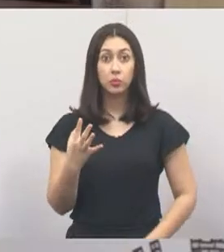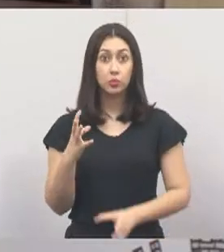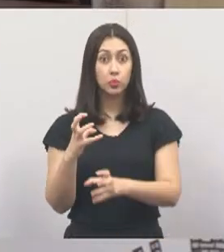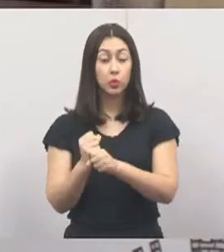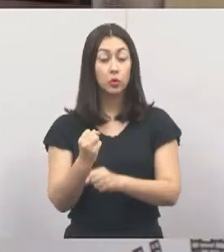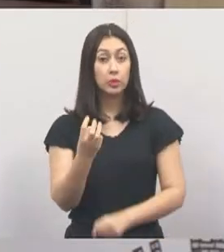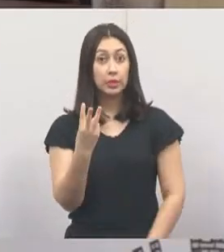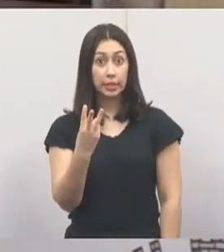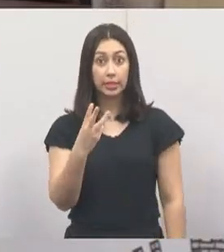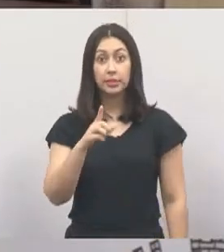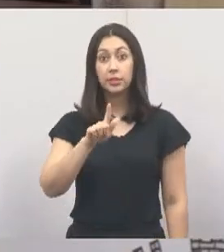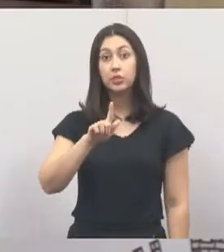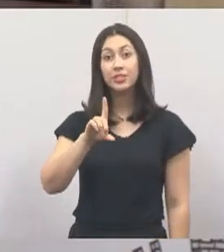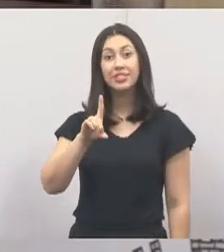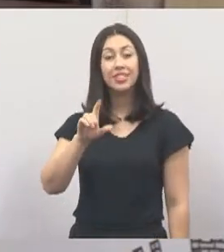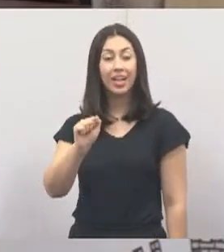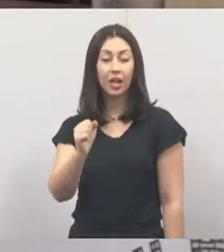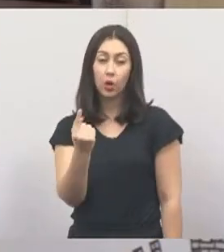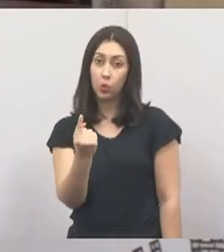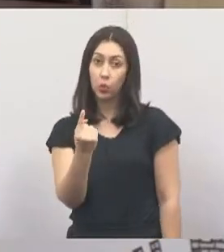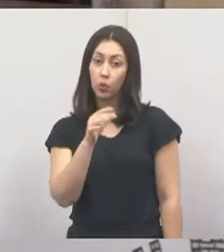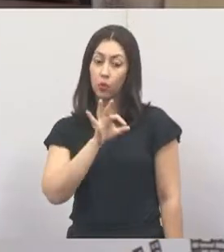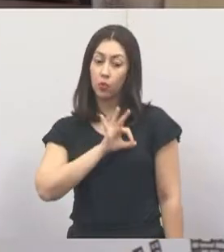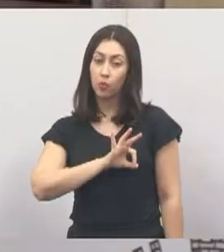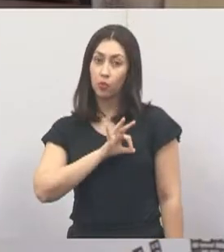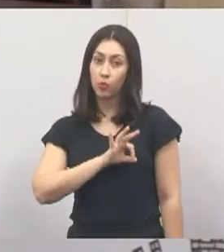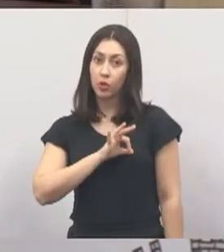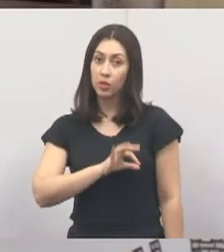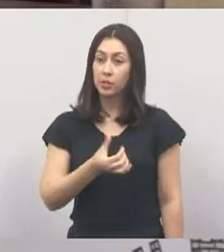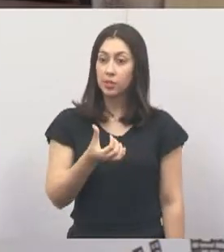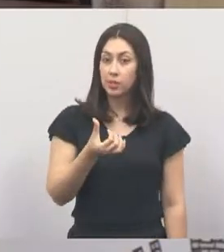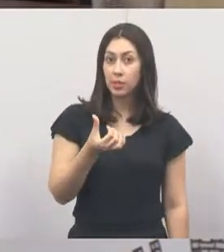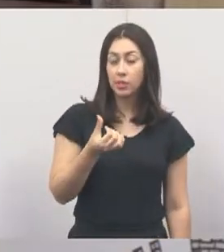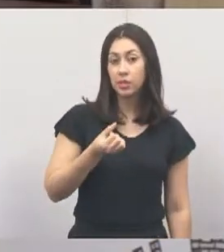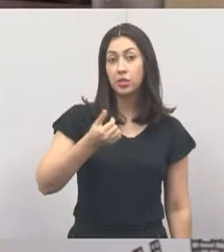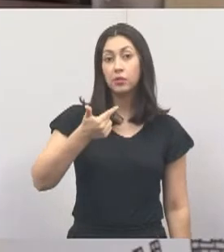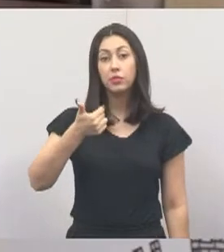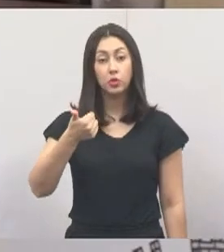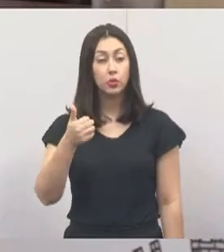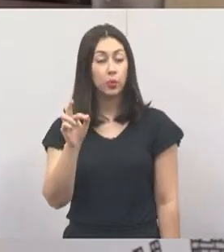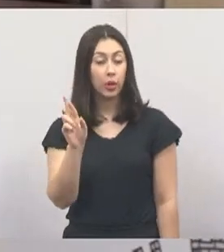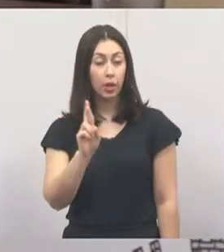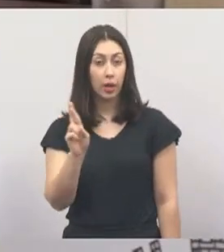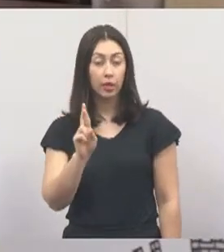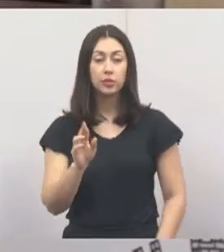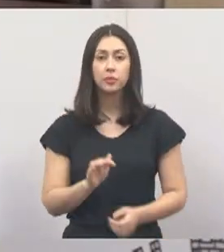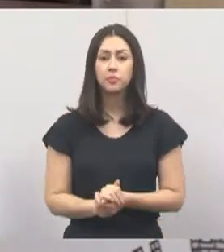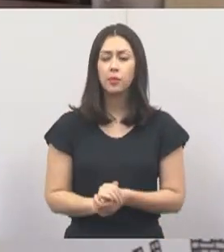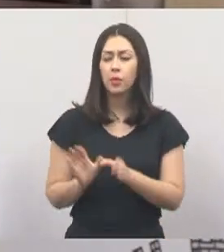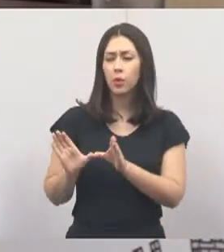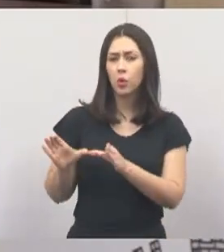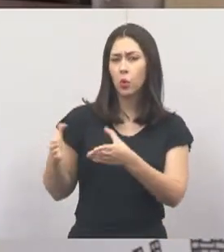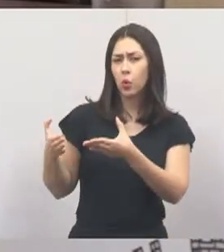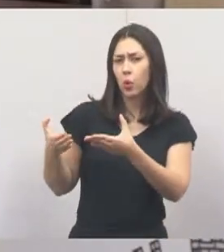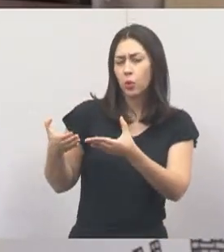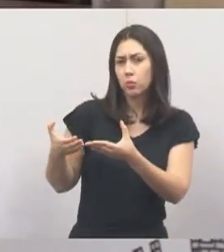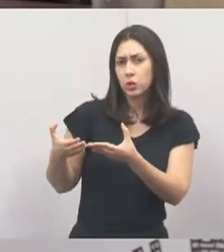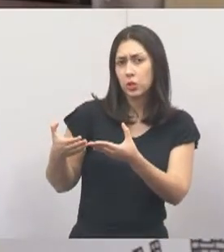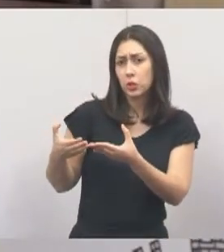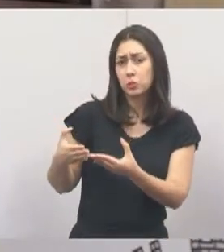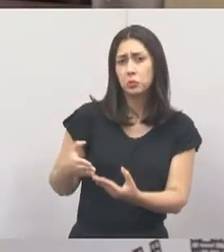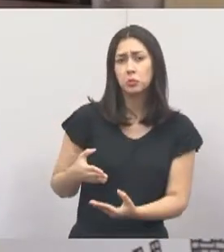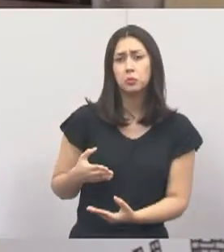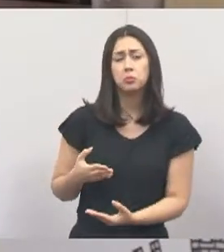GDA 01, valor R$ 621,21. Comissão de cerimonial,